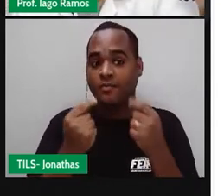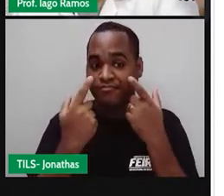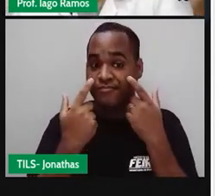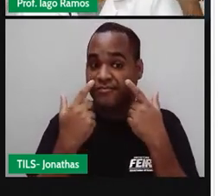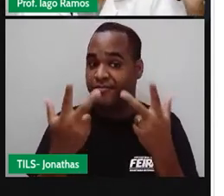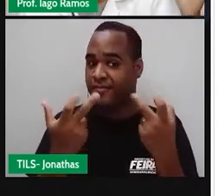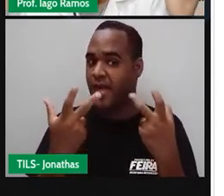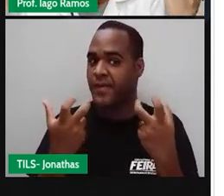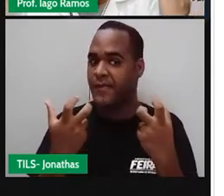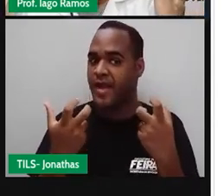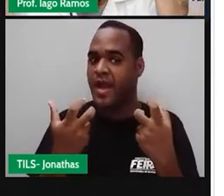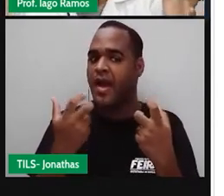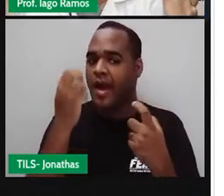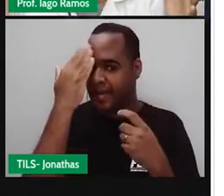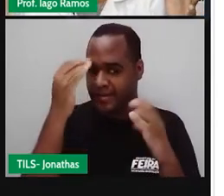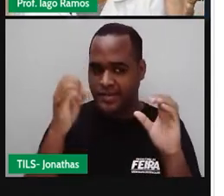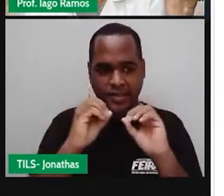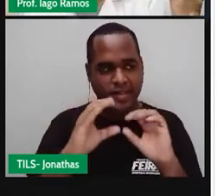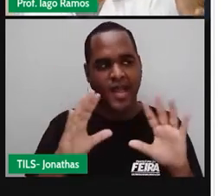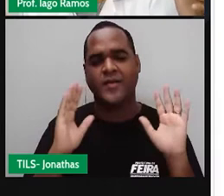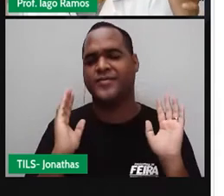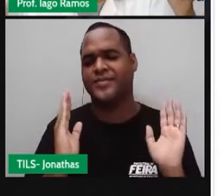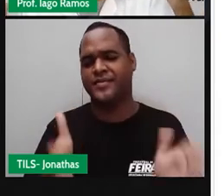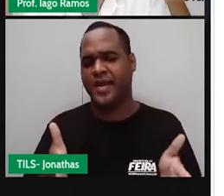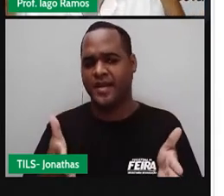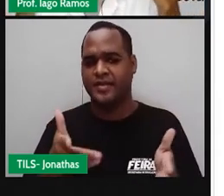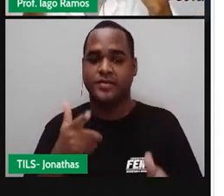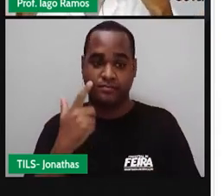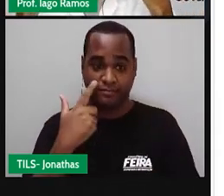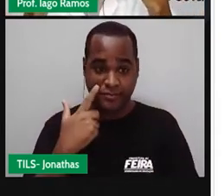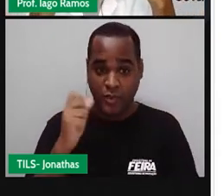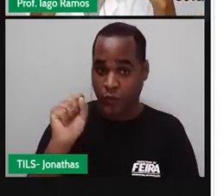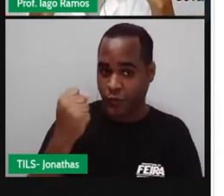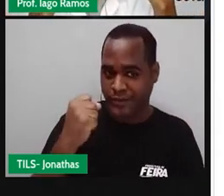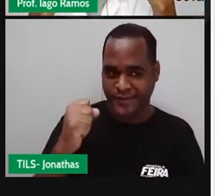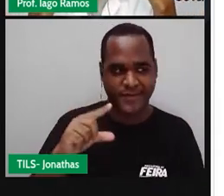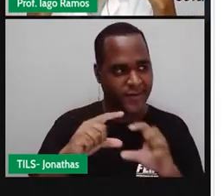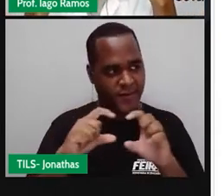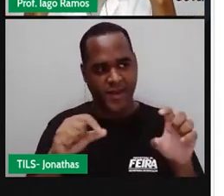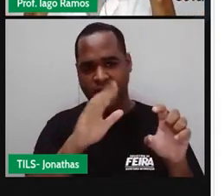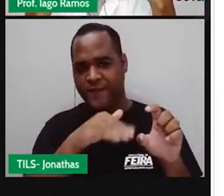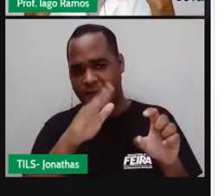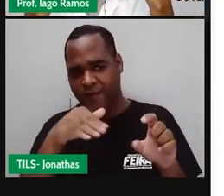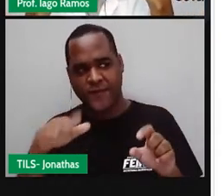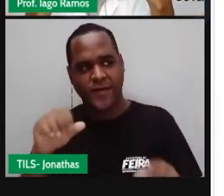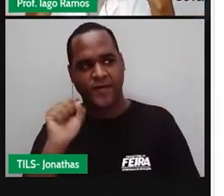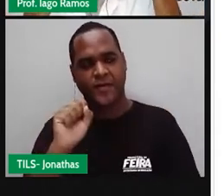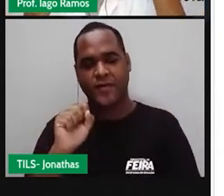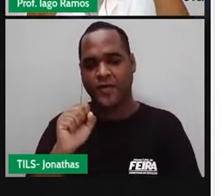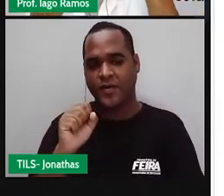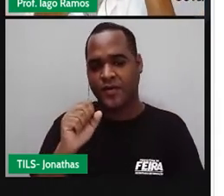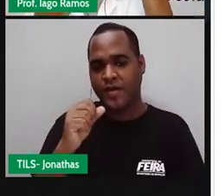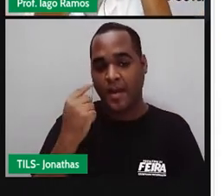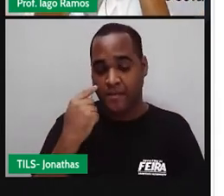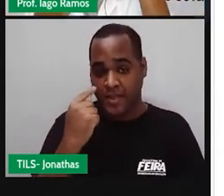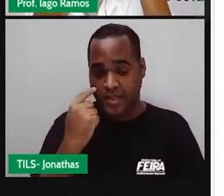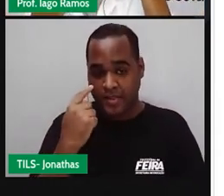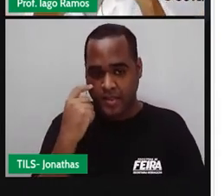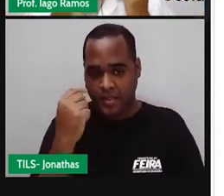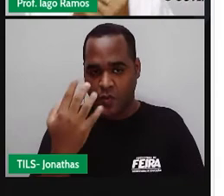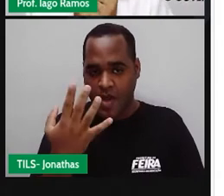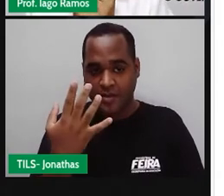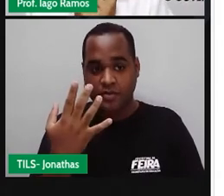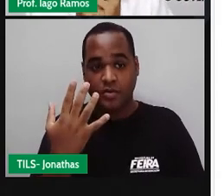ligue já peguei a visão do negócio aí oito pedaços Professor desses oito o senhor pintou